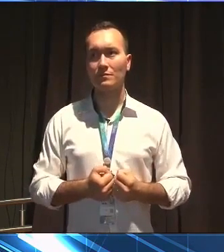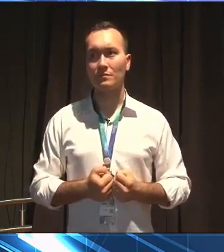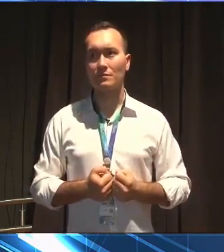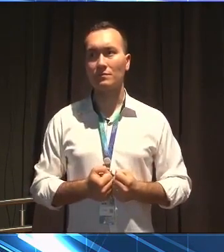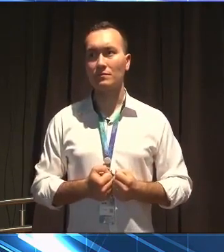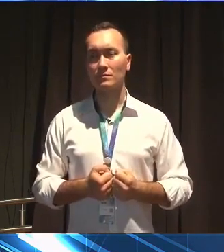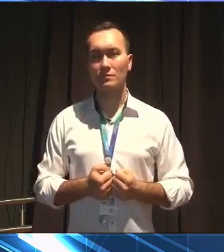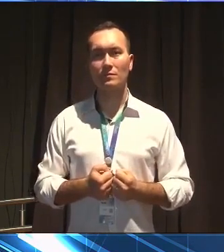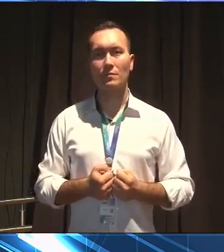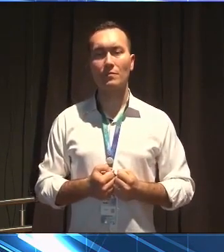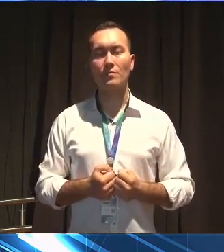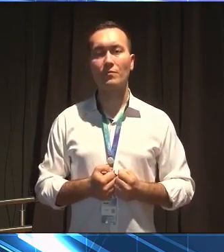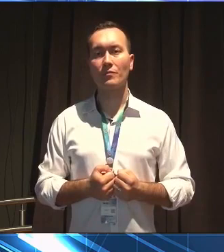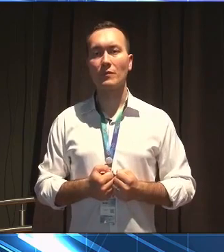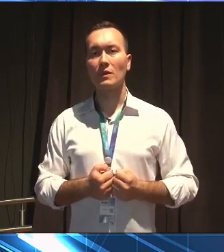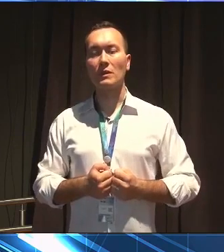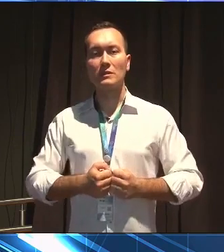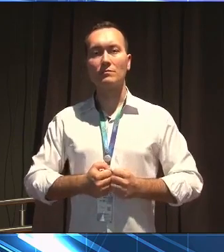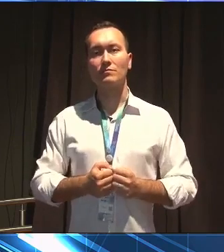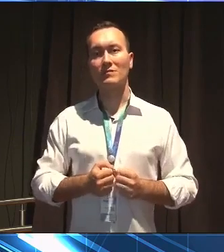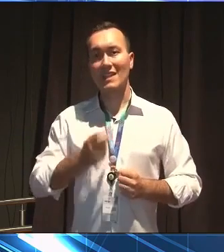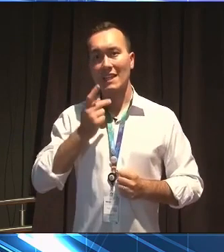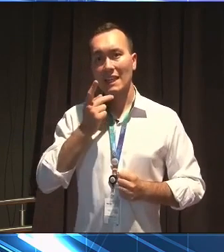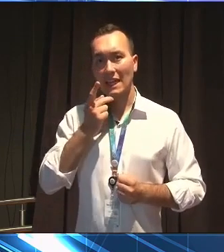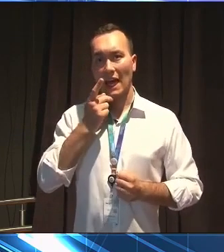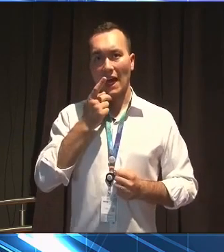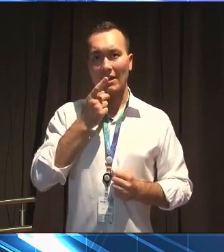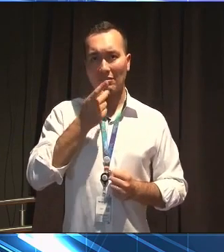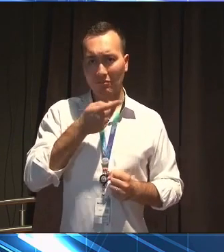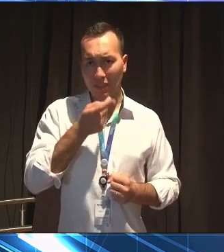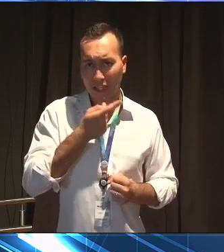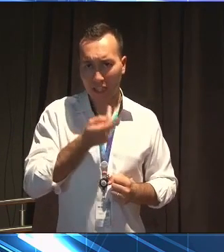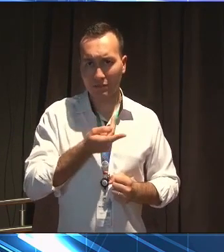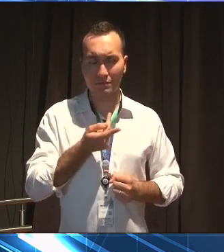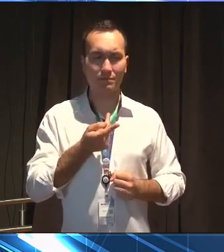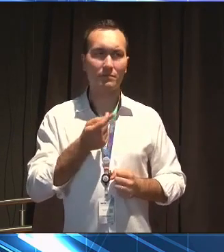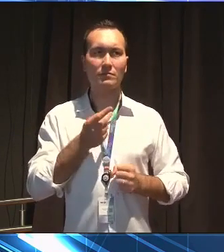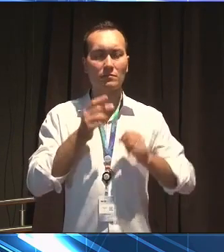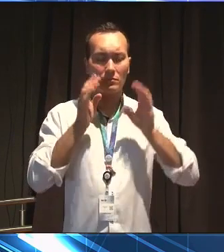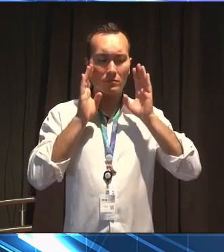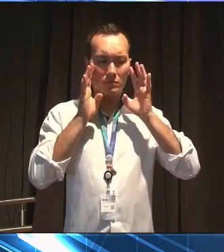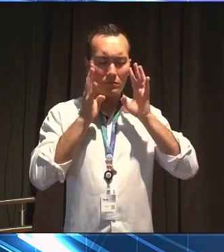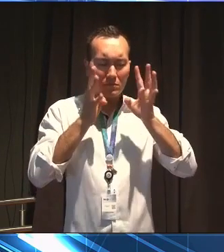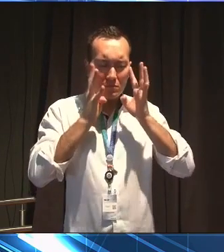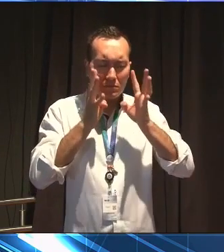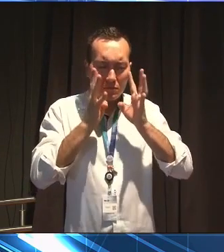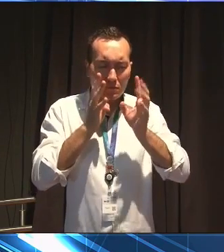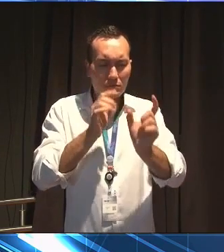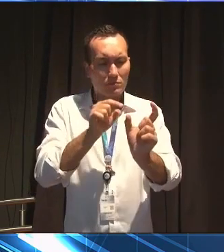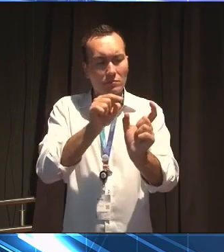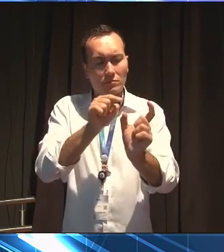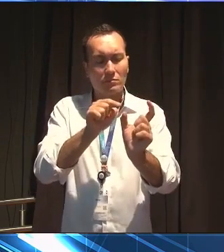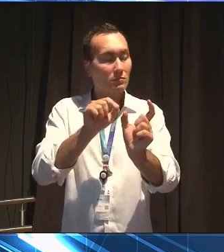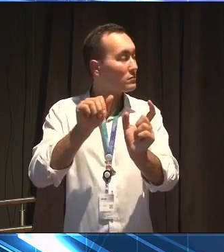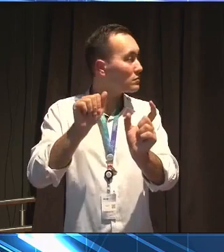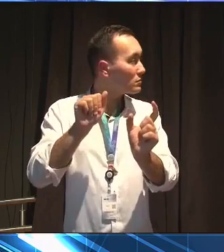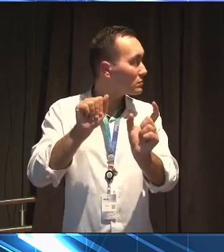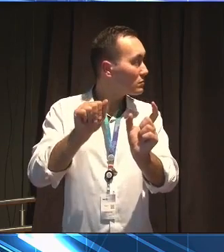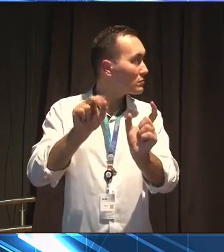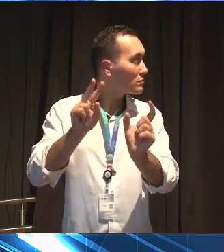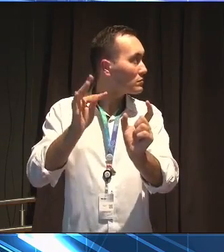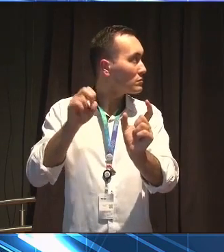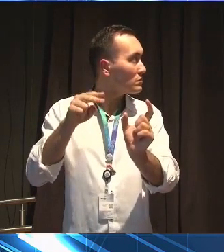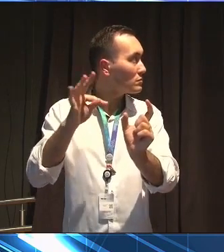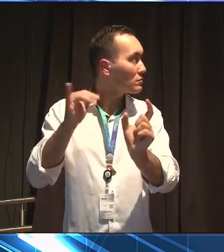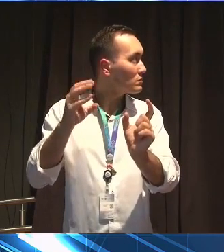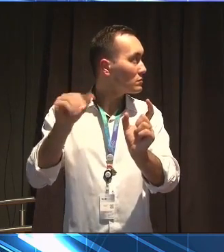E quando a gente está falando especificamente de autorização, nós temos algumas estratégias para